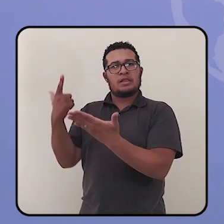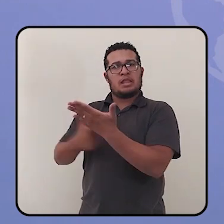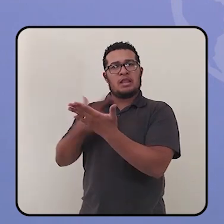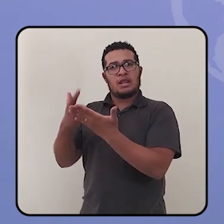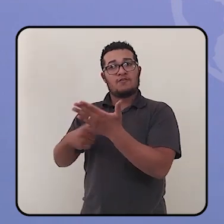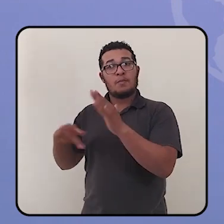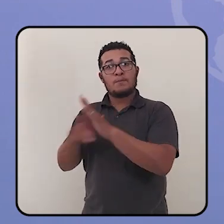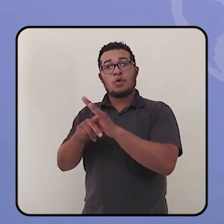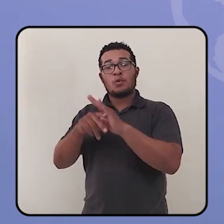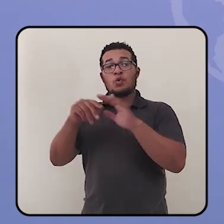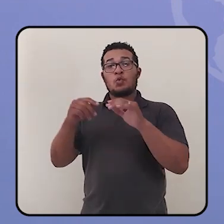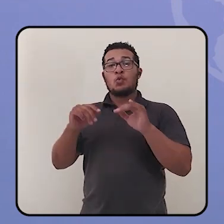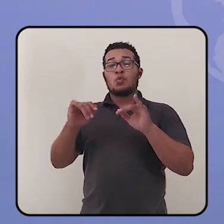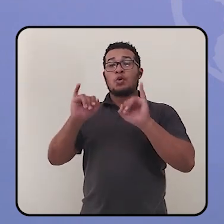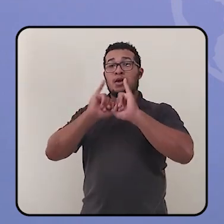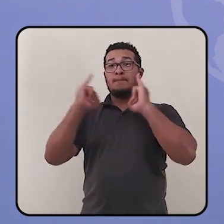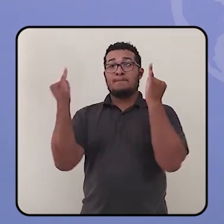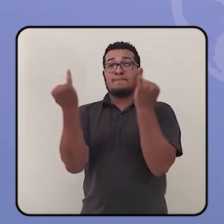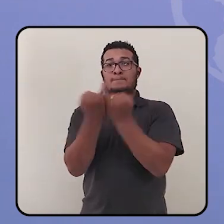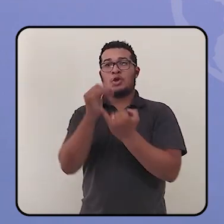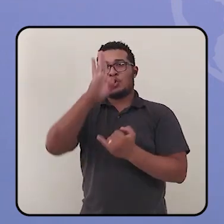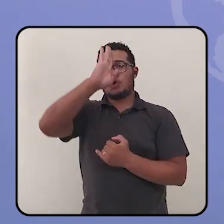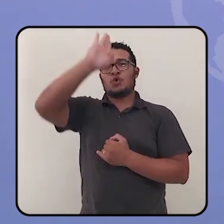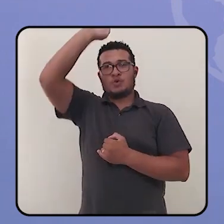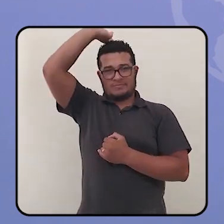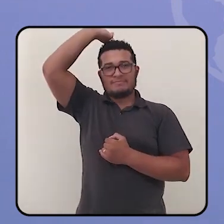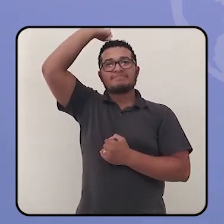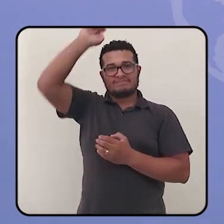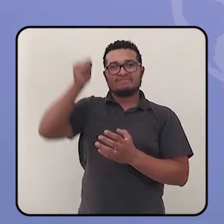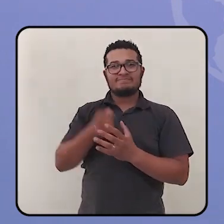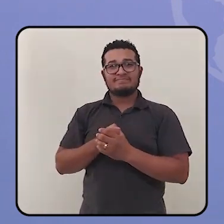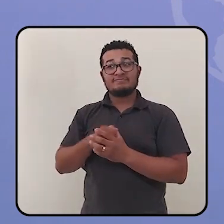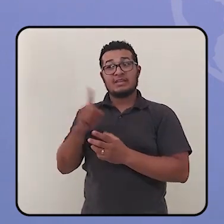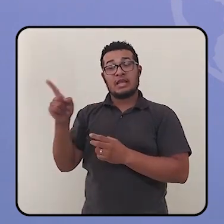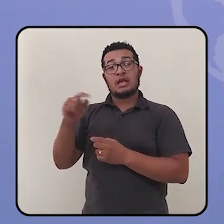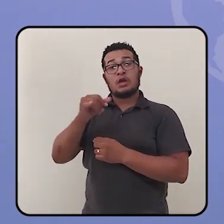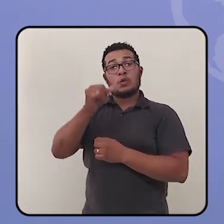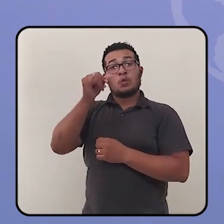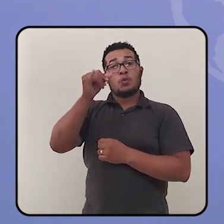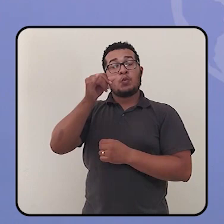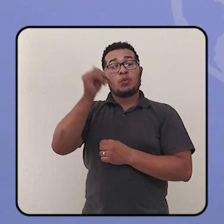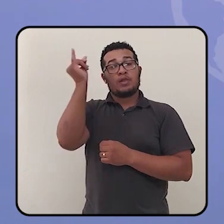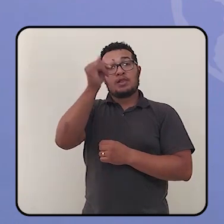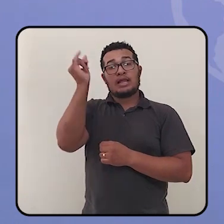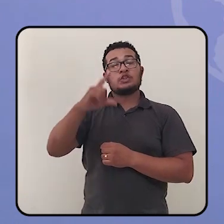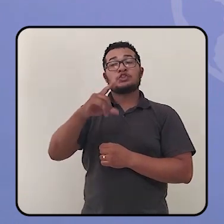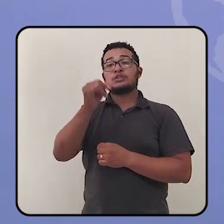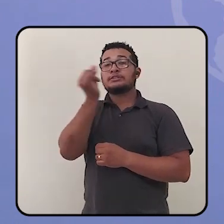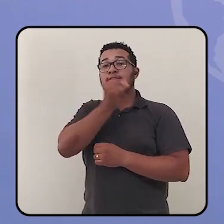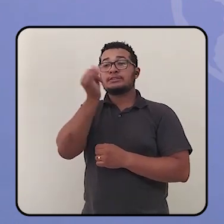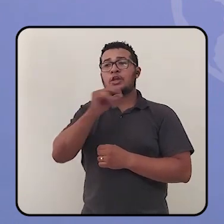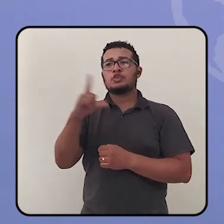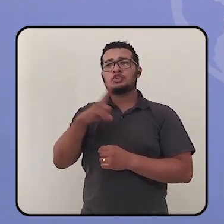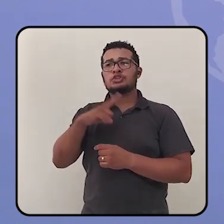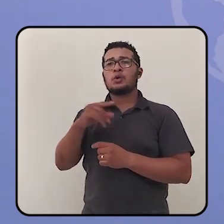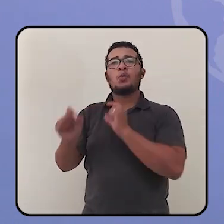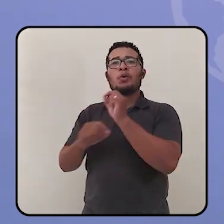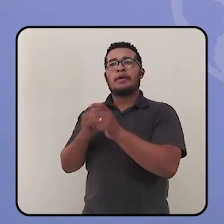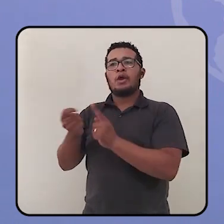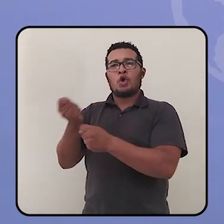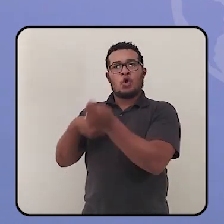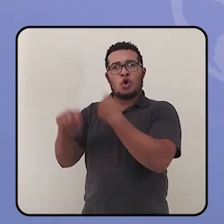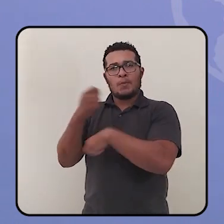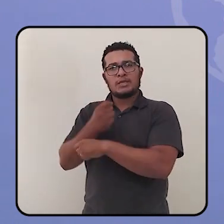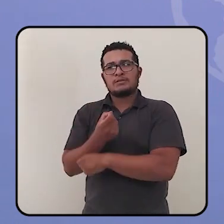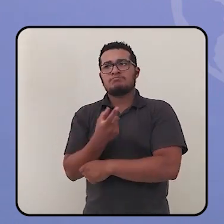livros da época do império romano os italianos estavam numa região onde tinha muitos fluxos comerciais por estar perto